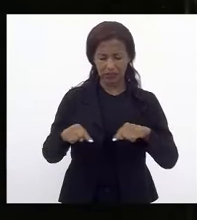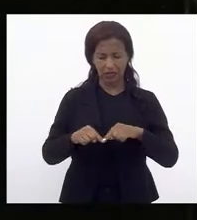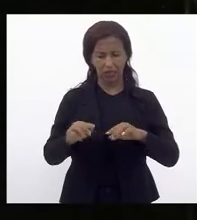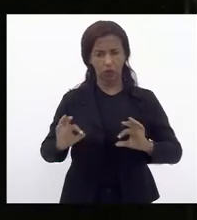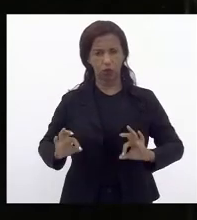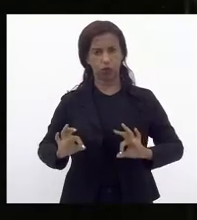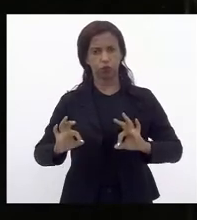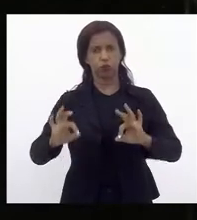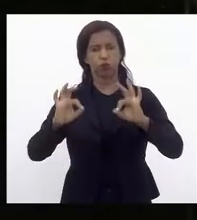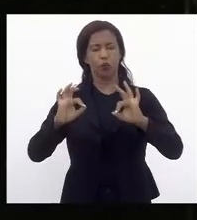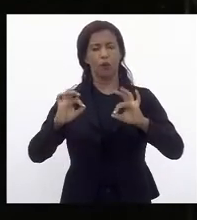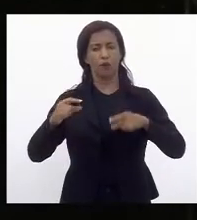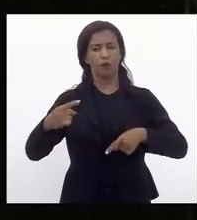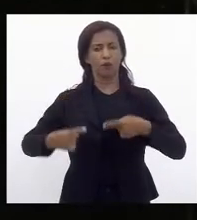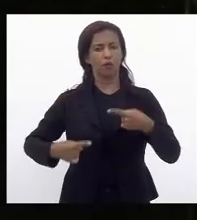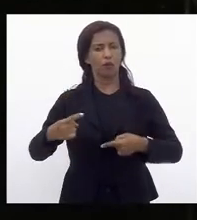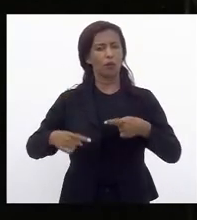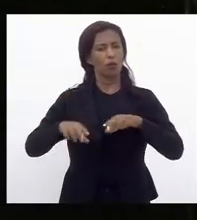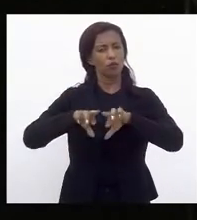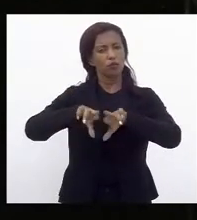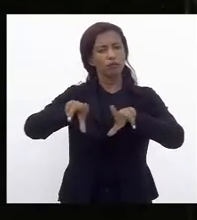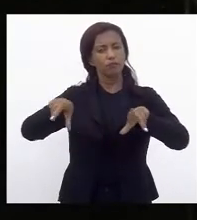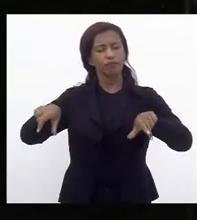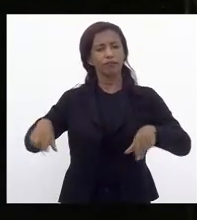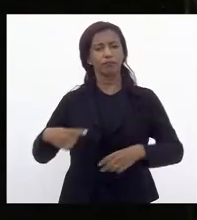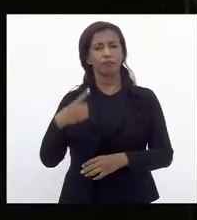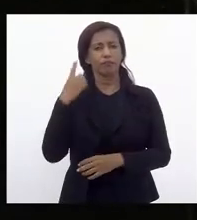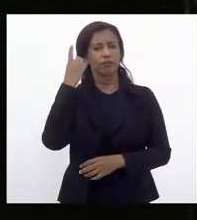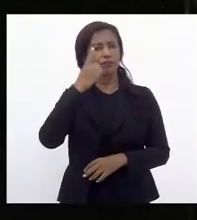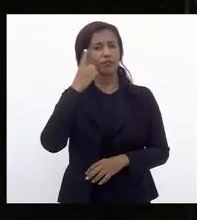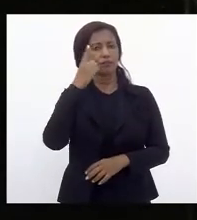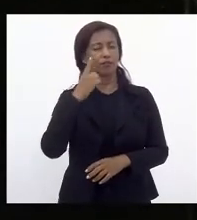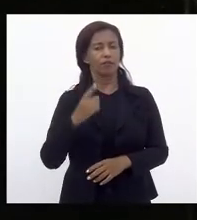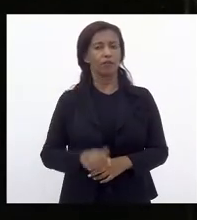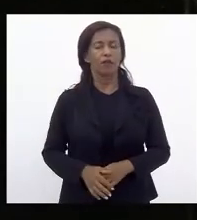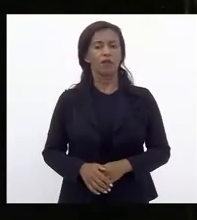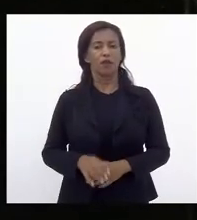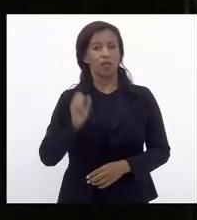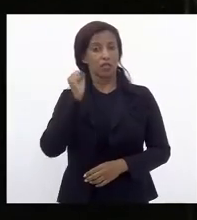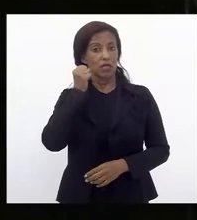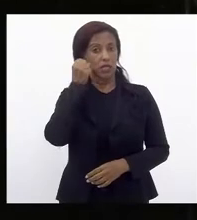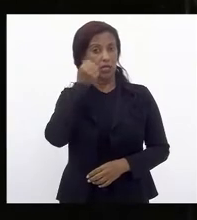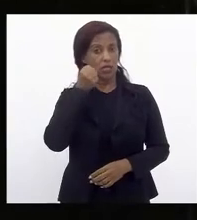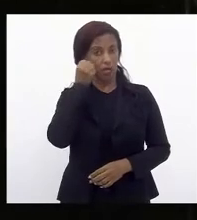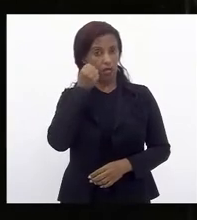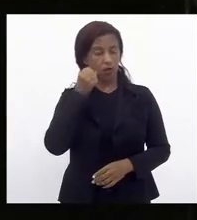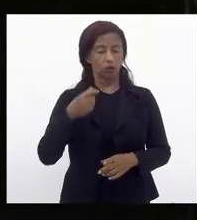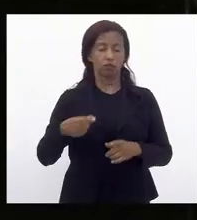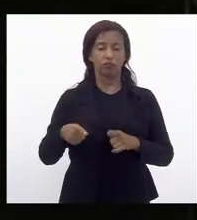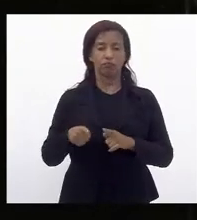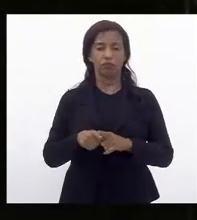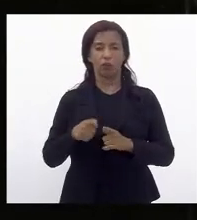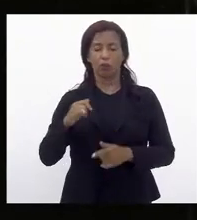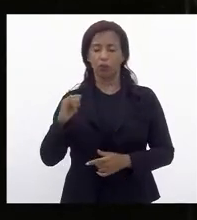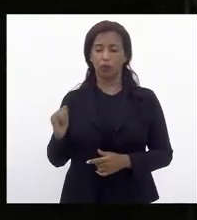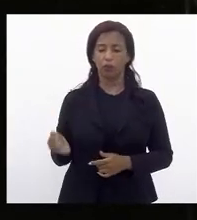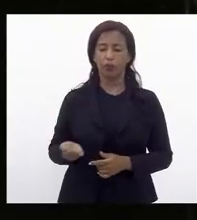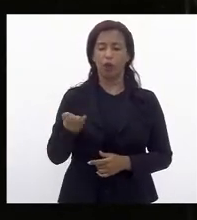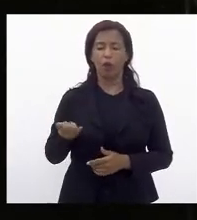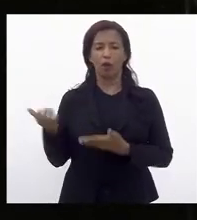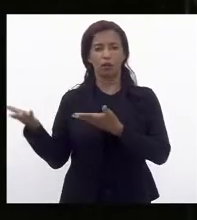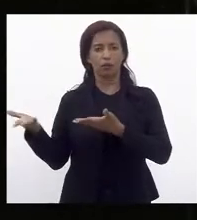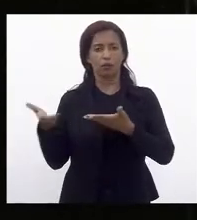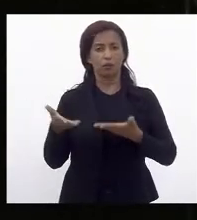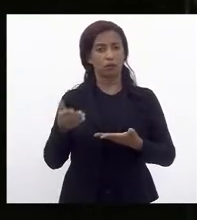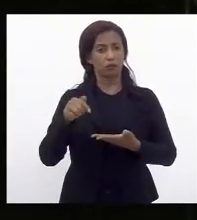debate com várias deputadas, várias senadoras, sobre a possibilidade de